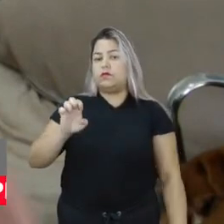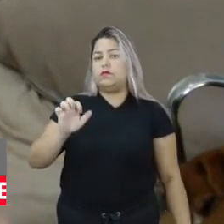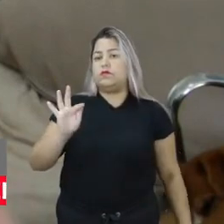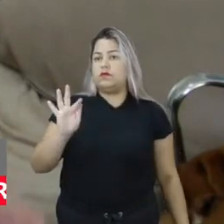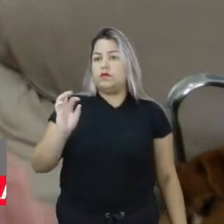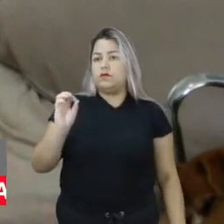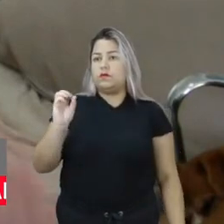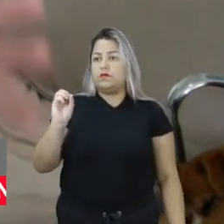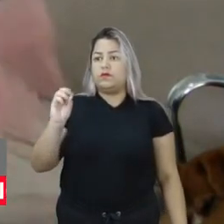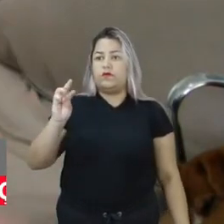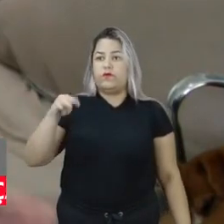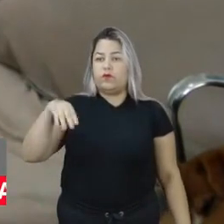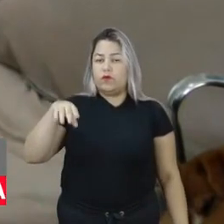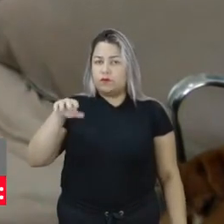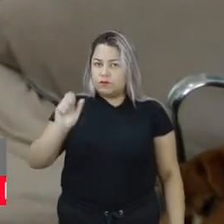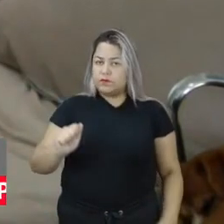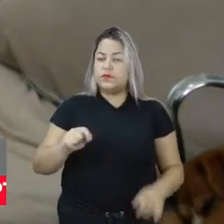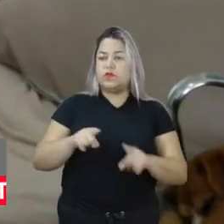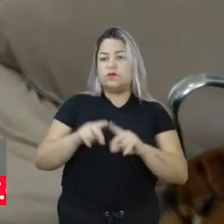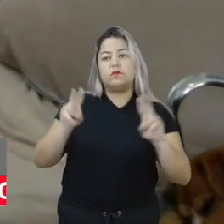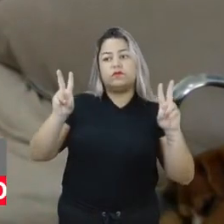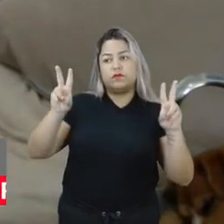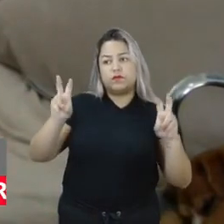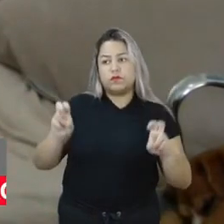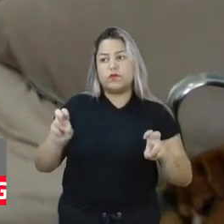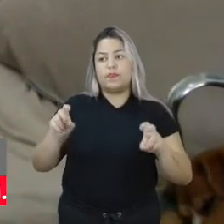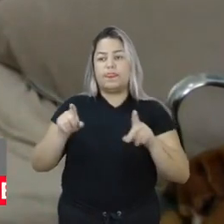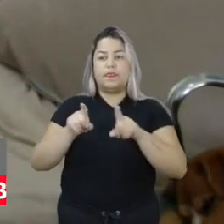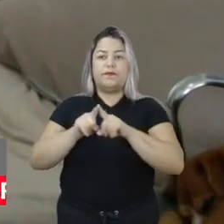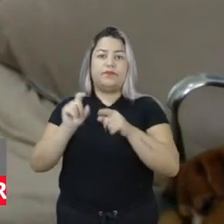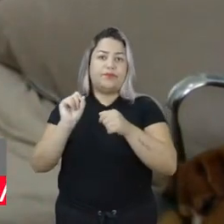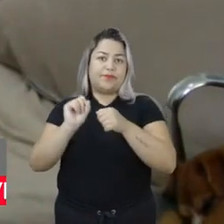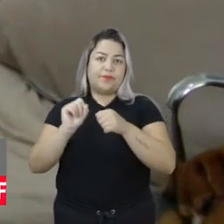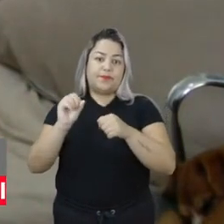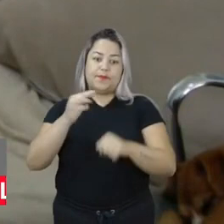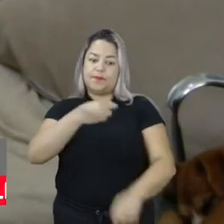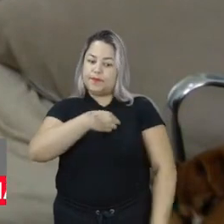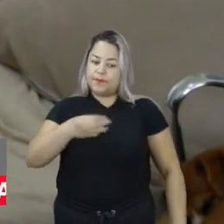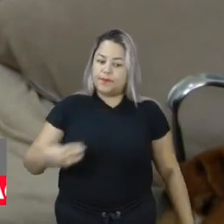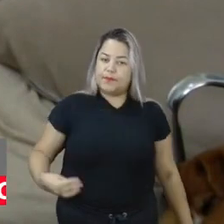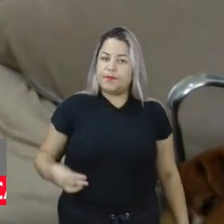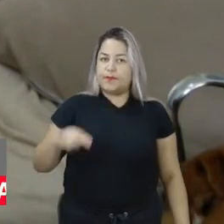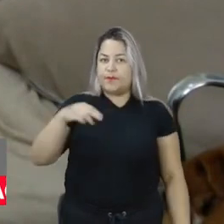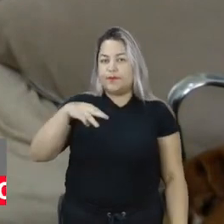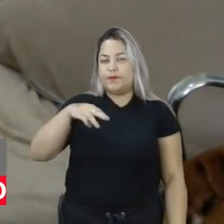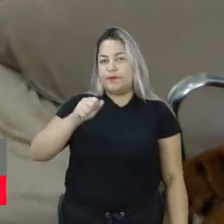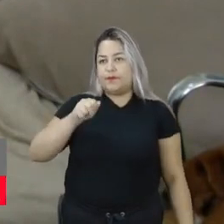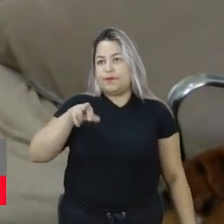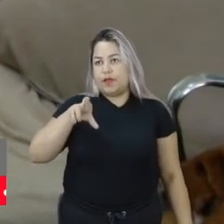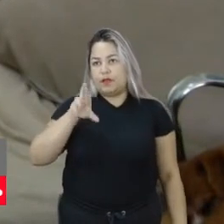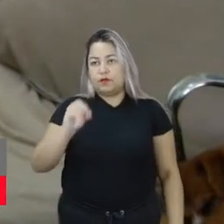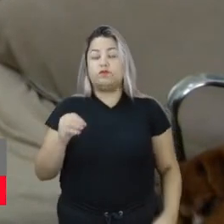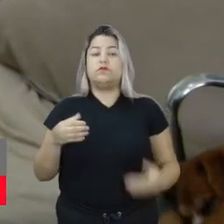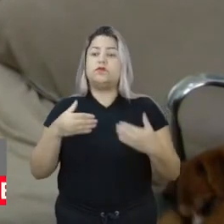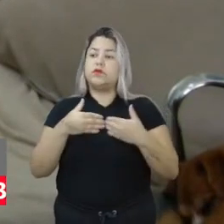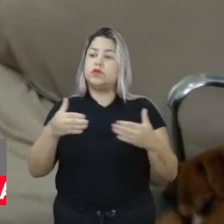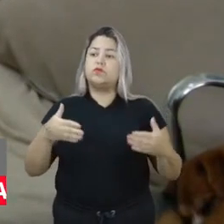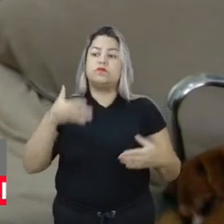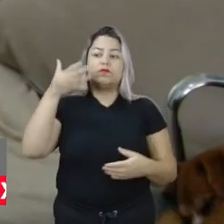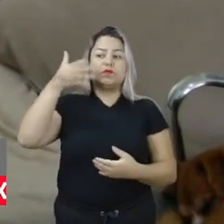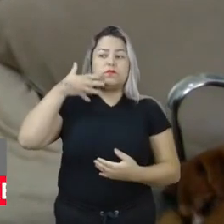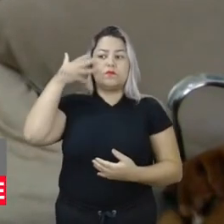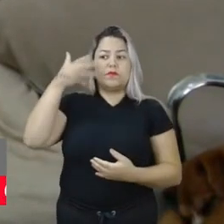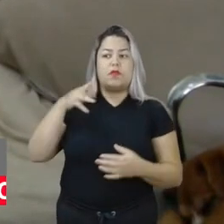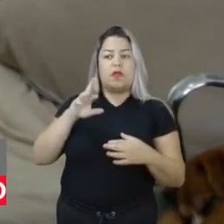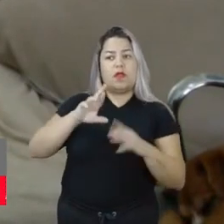global. Esse tema ontem foi administrado pelo ministro Mauro Vieira na abertura lá do discurso dele na